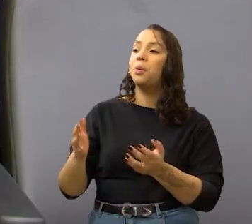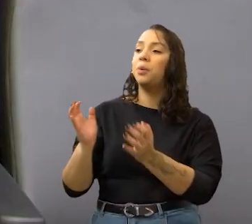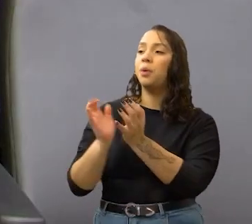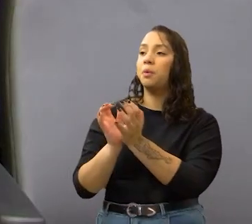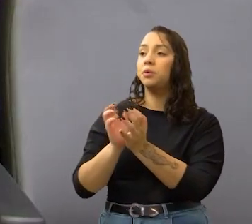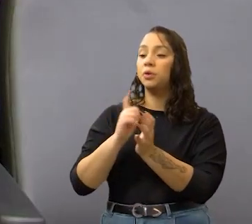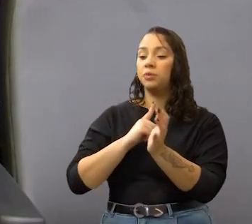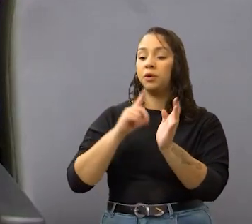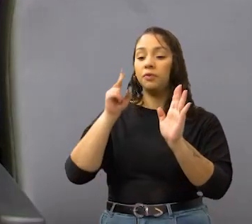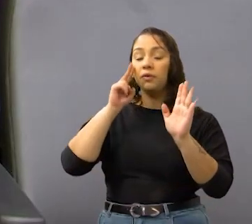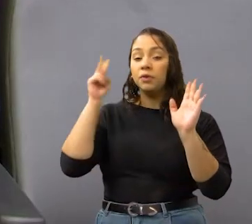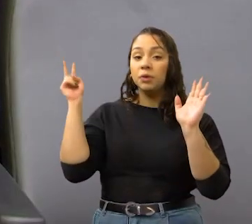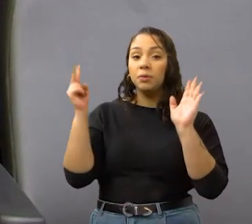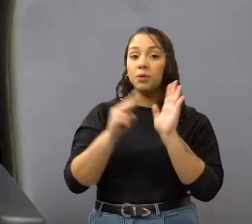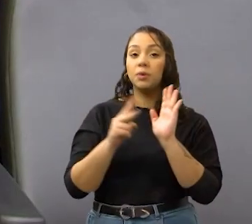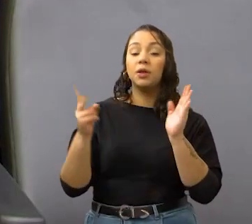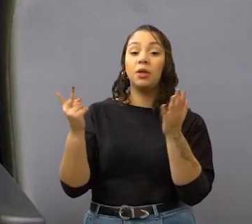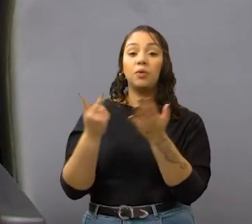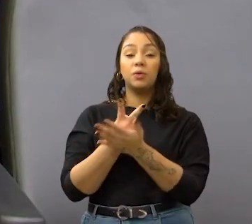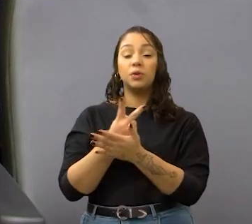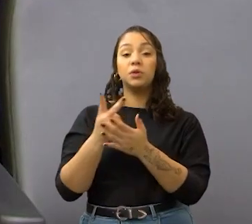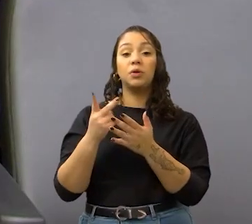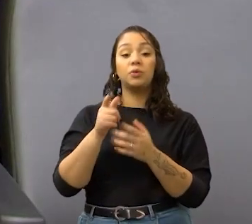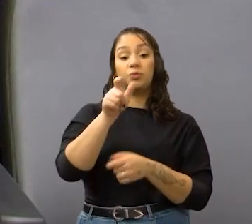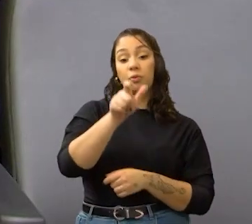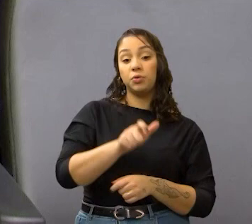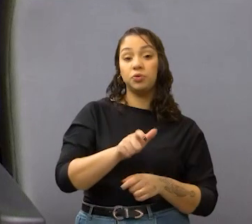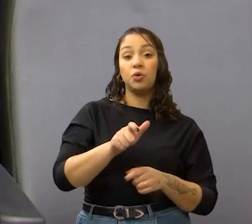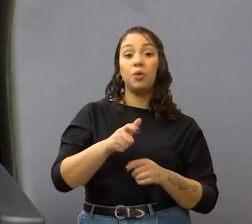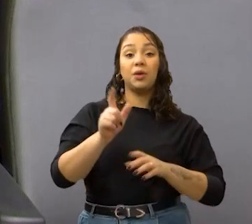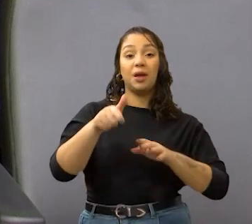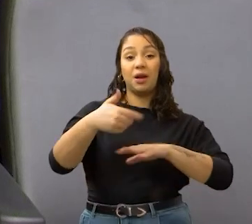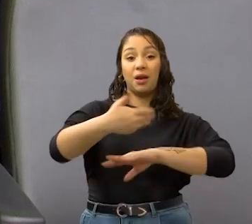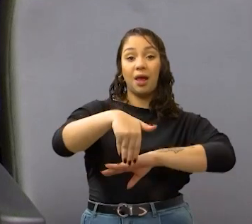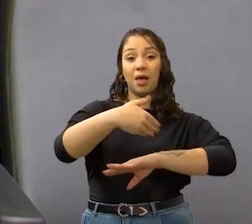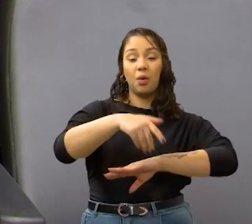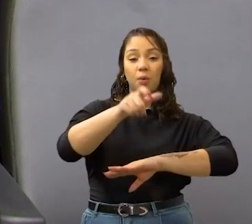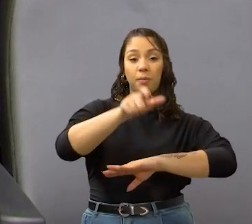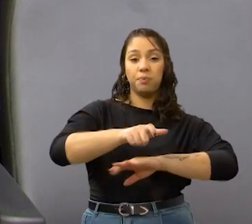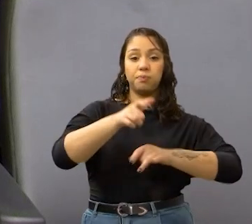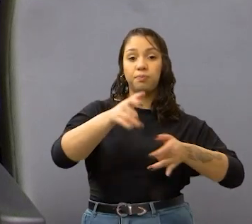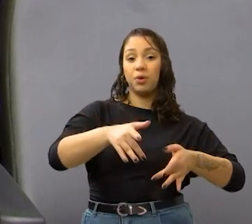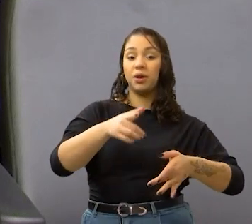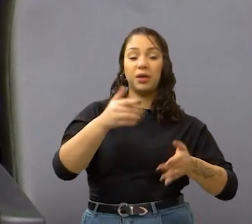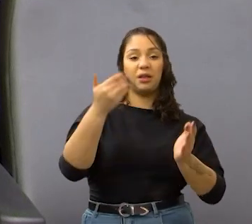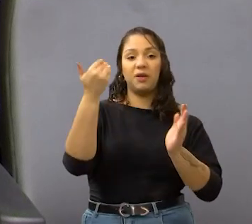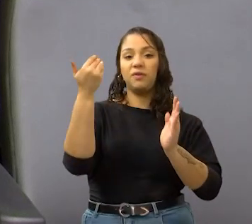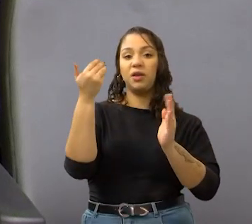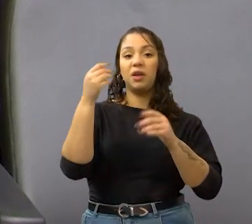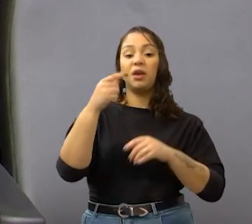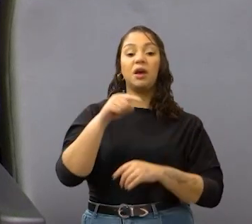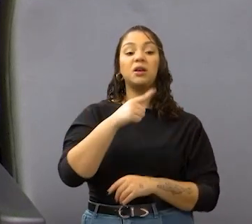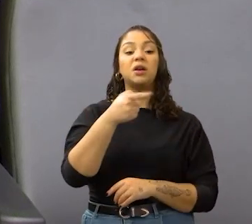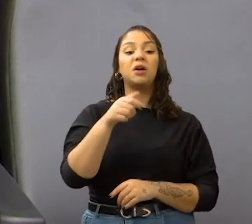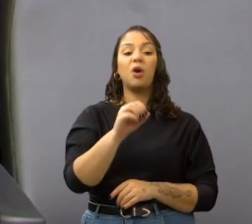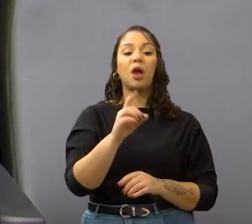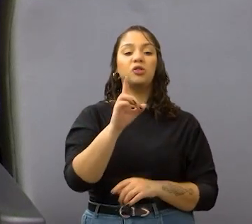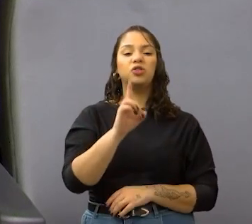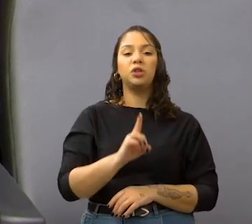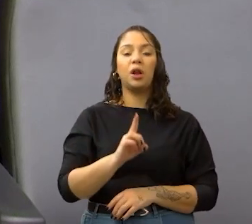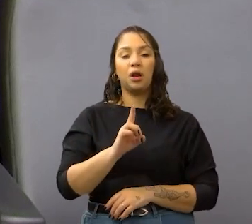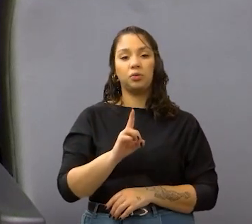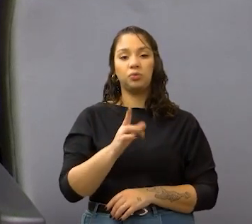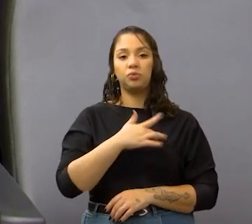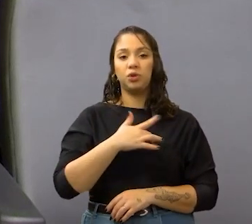comissão, então, ela deu visibilidade para um caso de morador de rua que teve negado o seu direito à saúde,